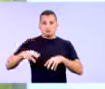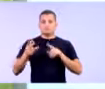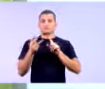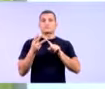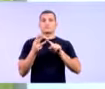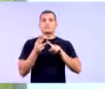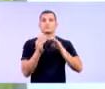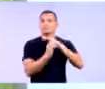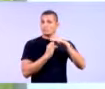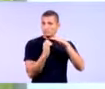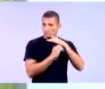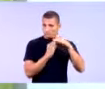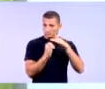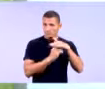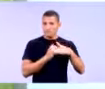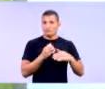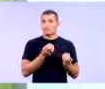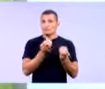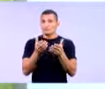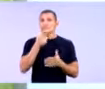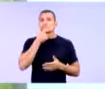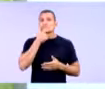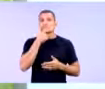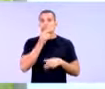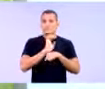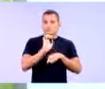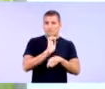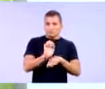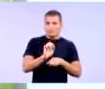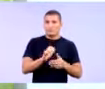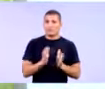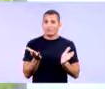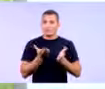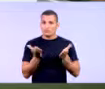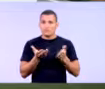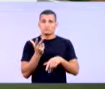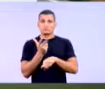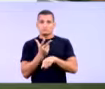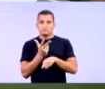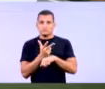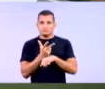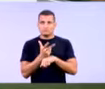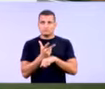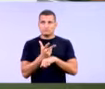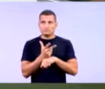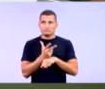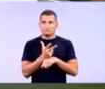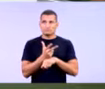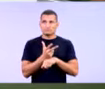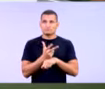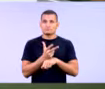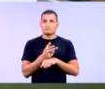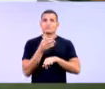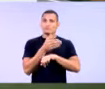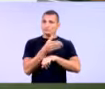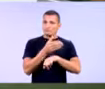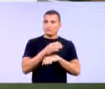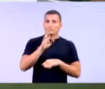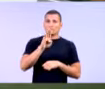que vai conceder aí a vaga do estágio. Agora nós assistiremos quem, professora? Outra participação lá de